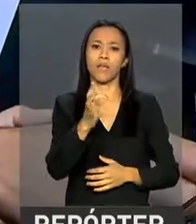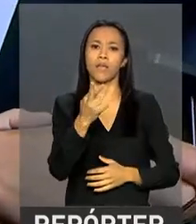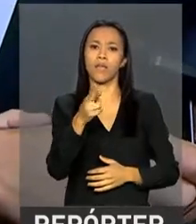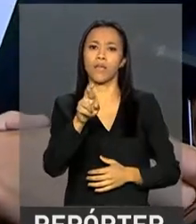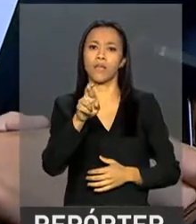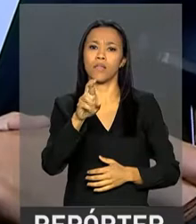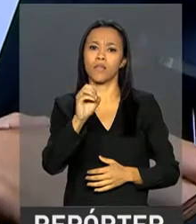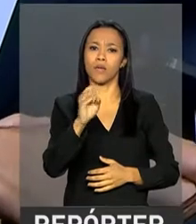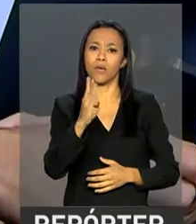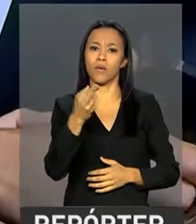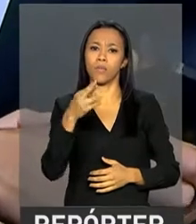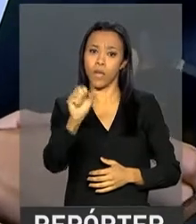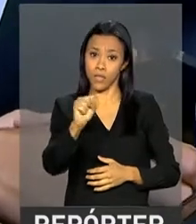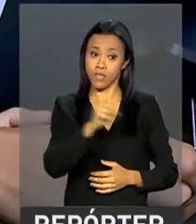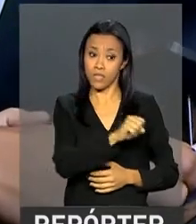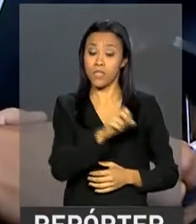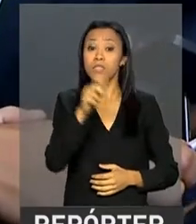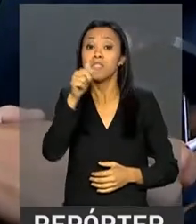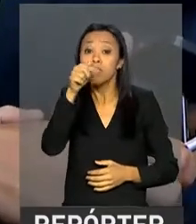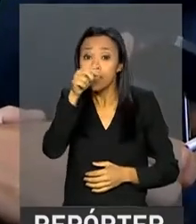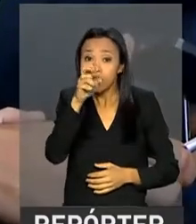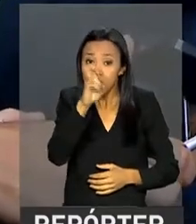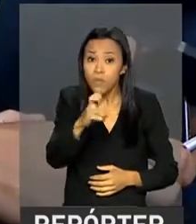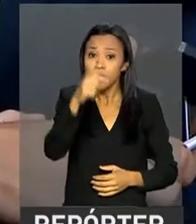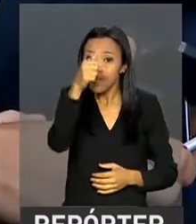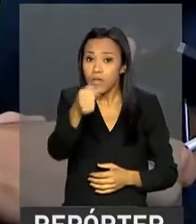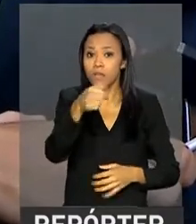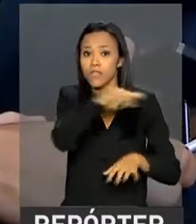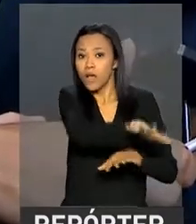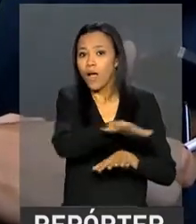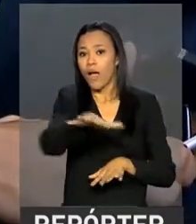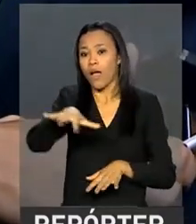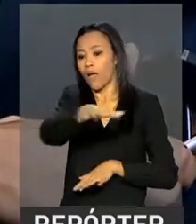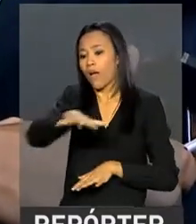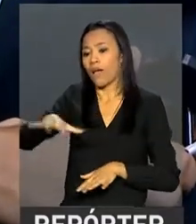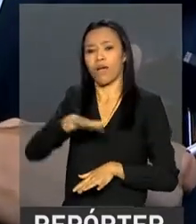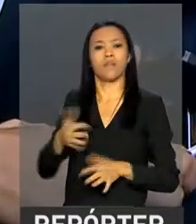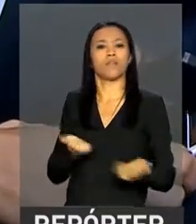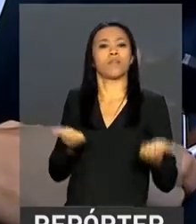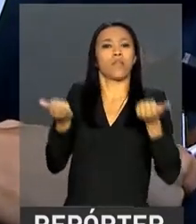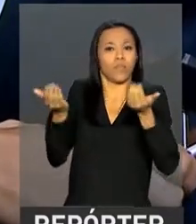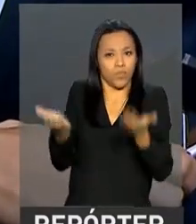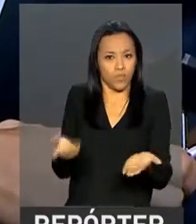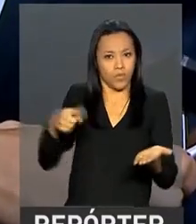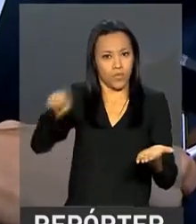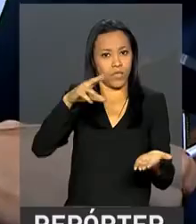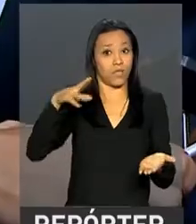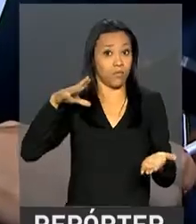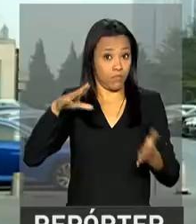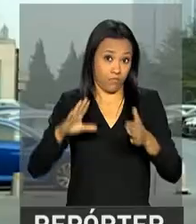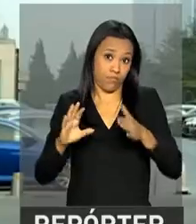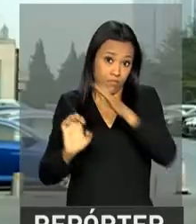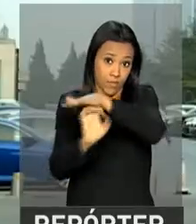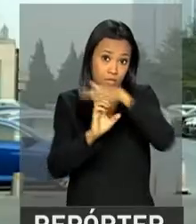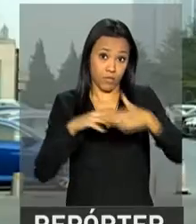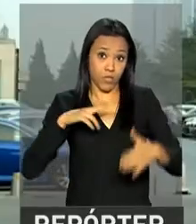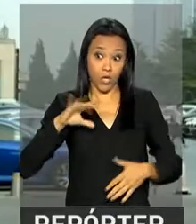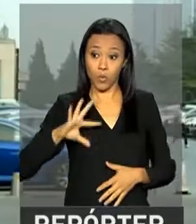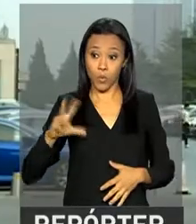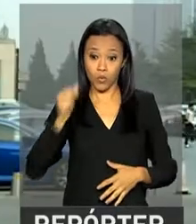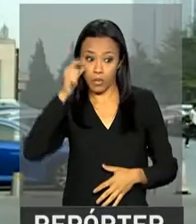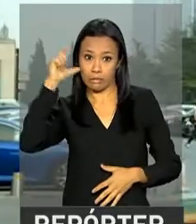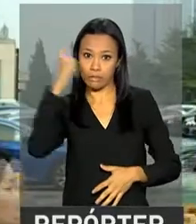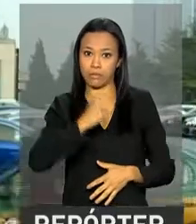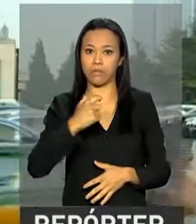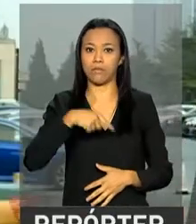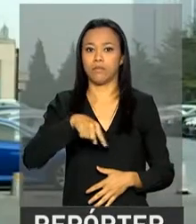57 novos setores que estão colocados à disposição da iniciativa privada. Todos eles revelaram interesse. O ministro